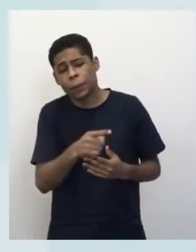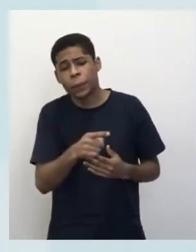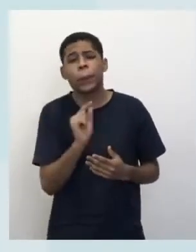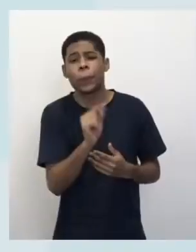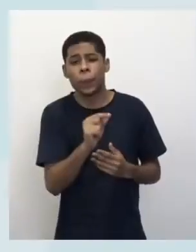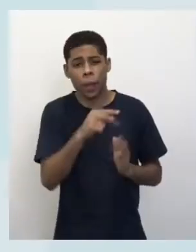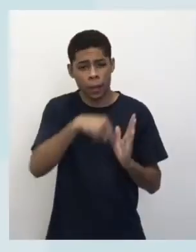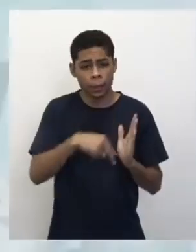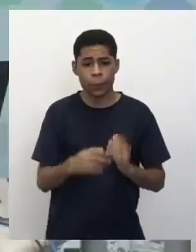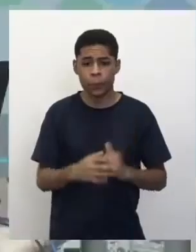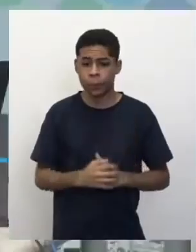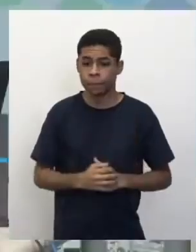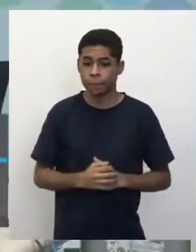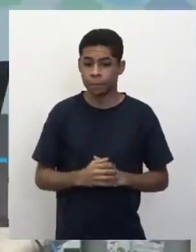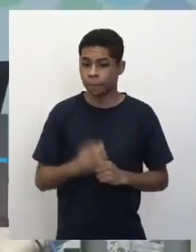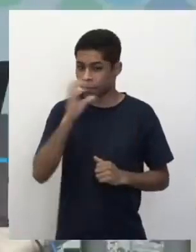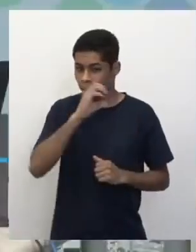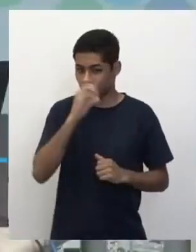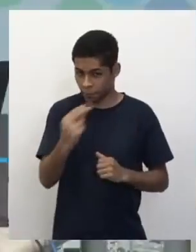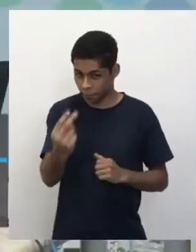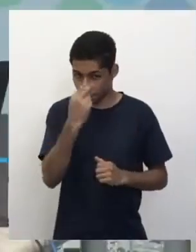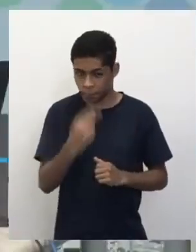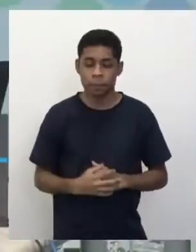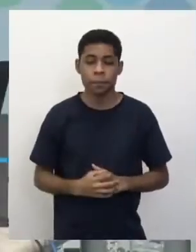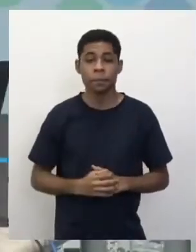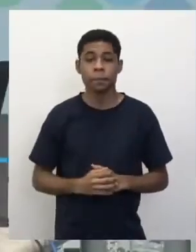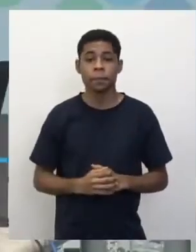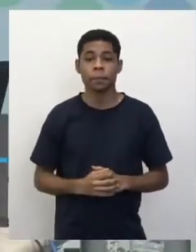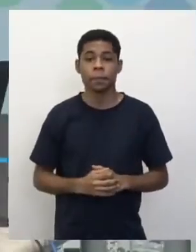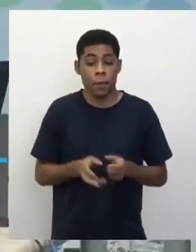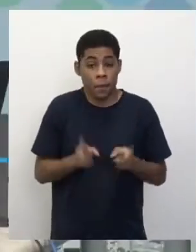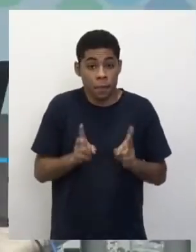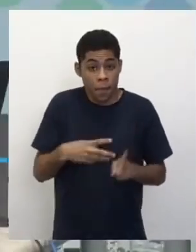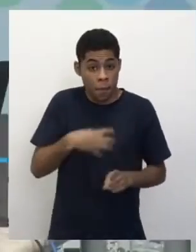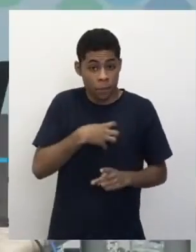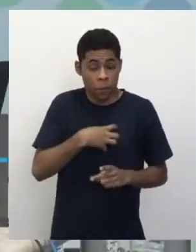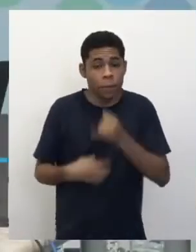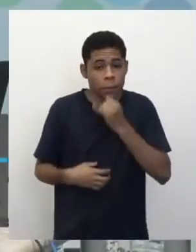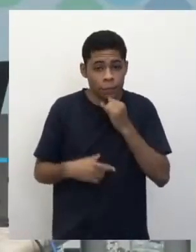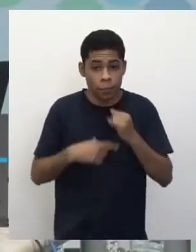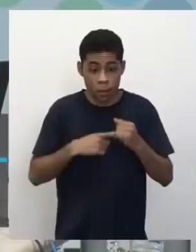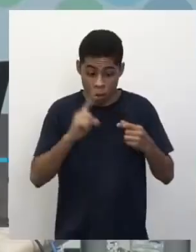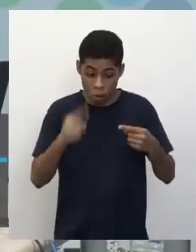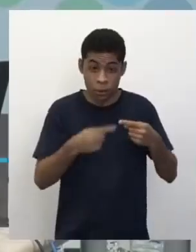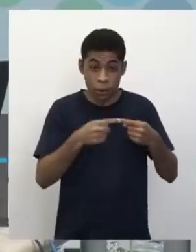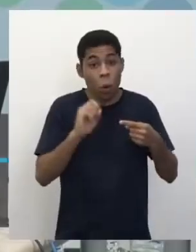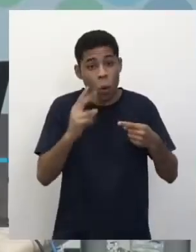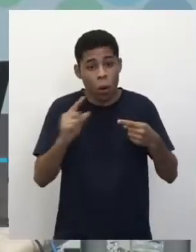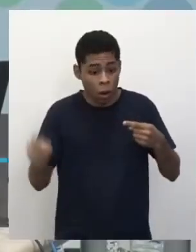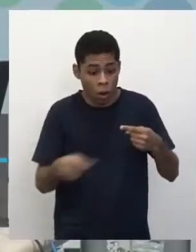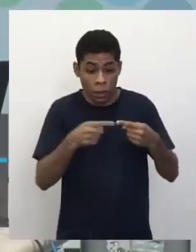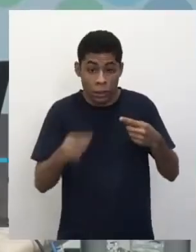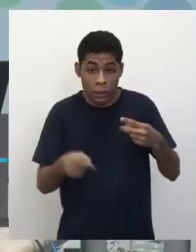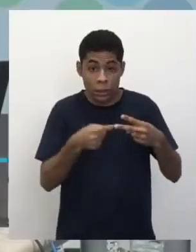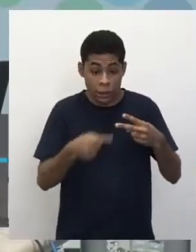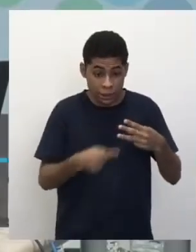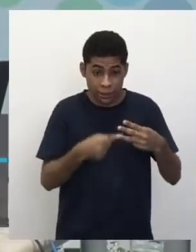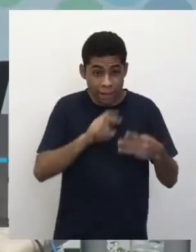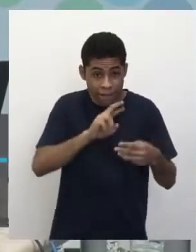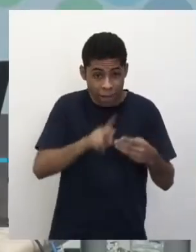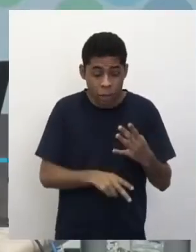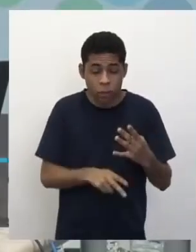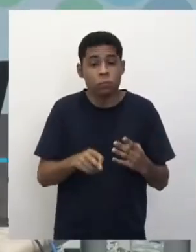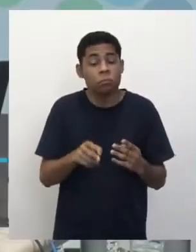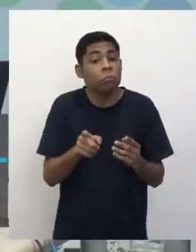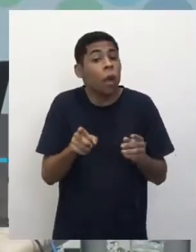leitura? Pode voltar para mim um pouquinho. Presta atenção. Da mesma forma que nós temos objetivos na escrita, nós temos